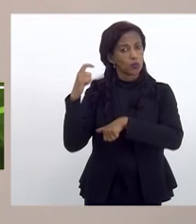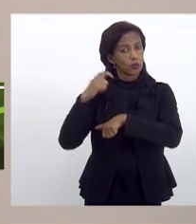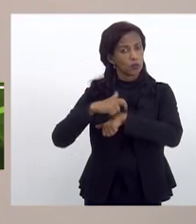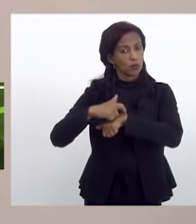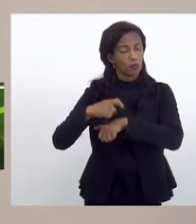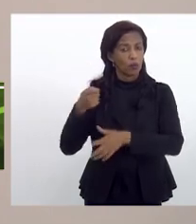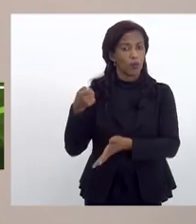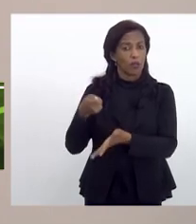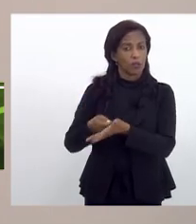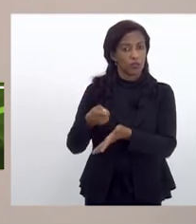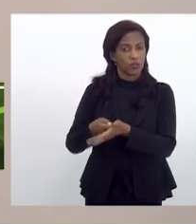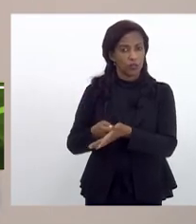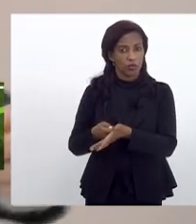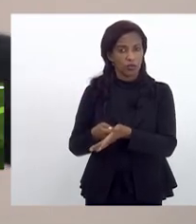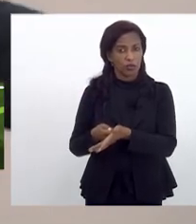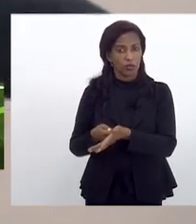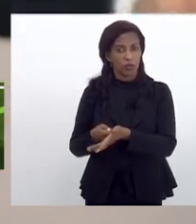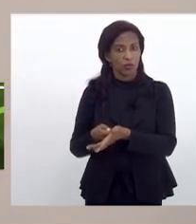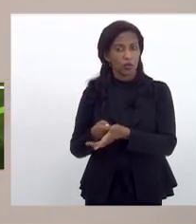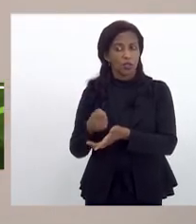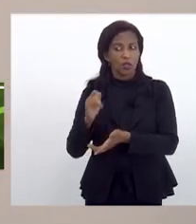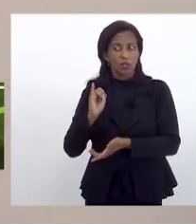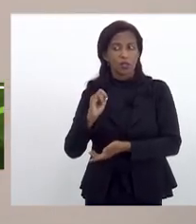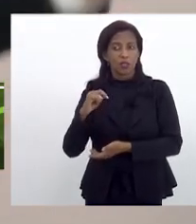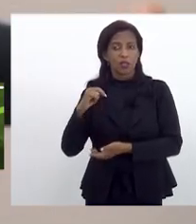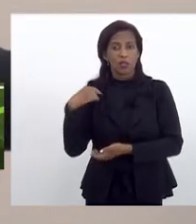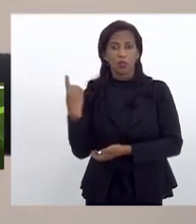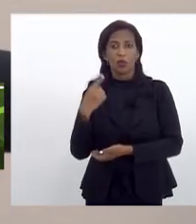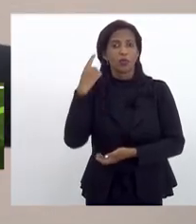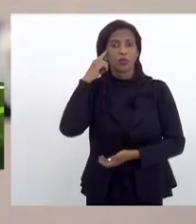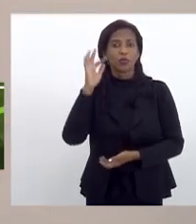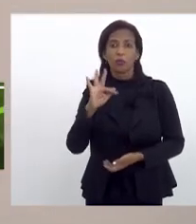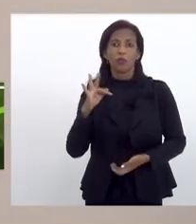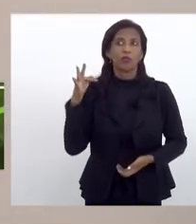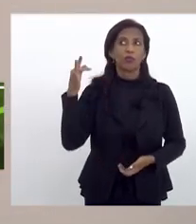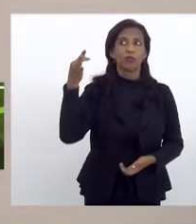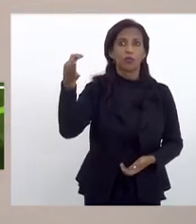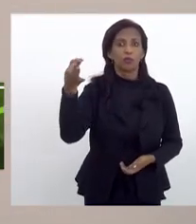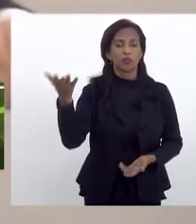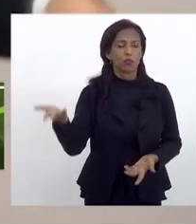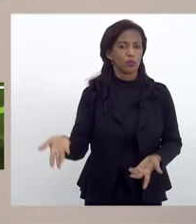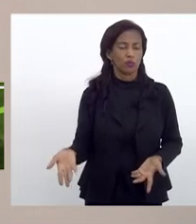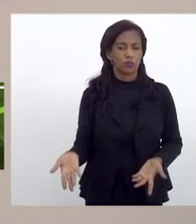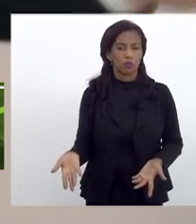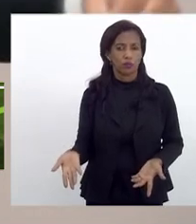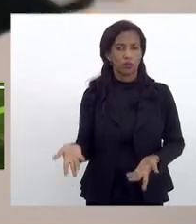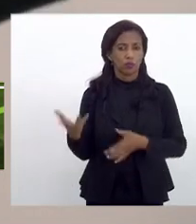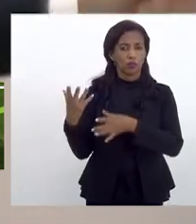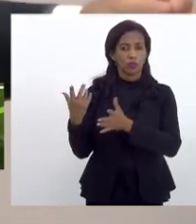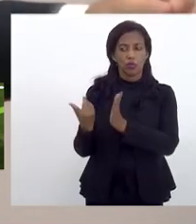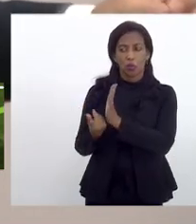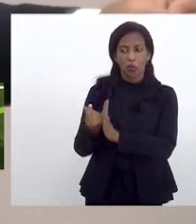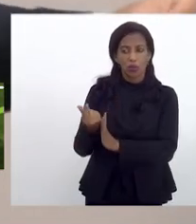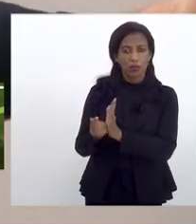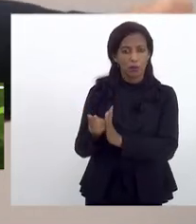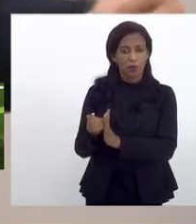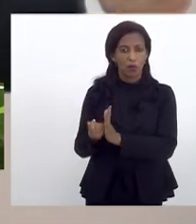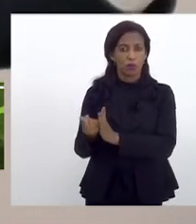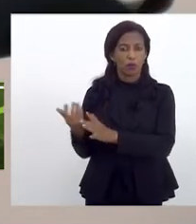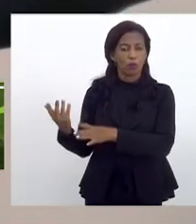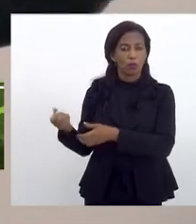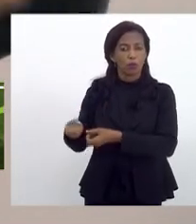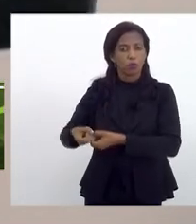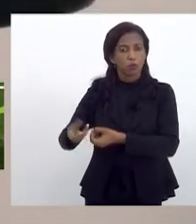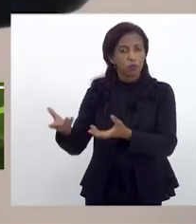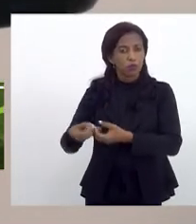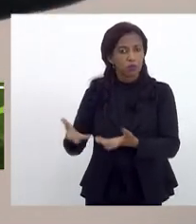Garantir uma questão Que nós não sabemos Sequer o que será A nível de Orçamento Ou finanças Nós